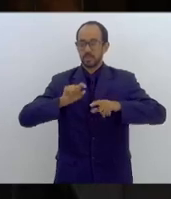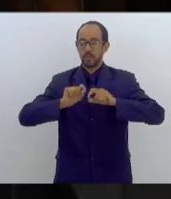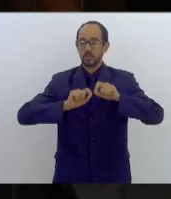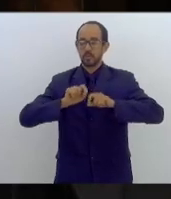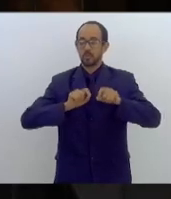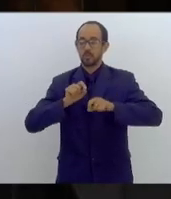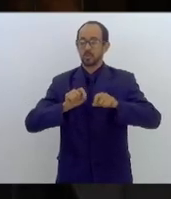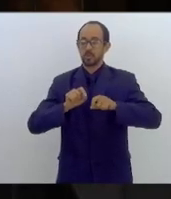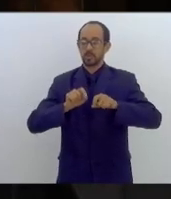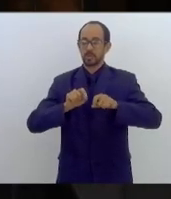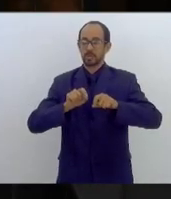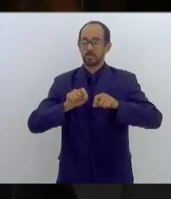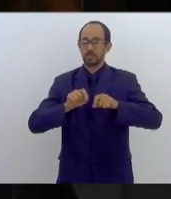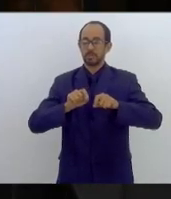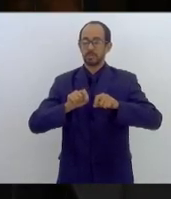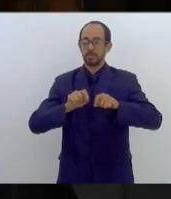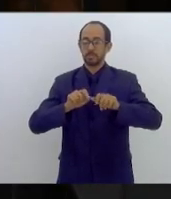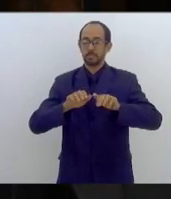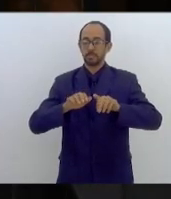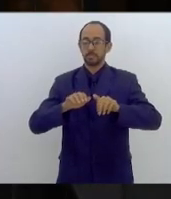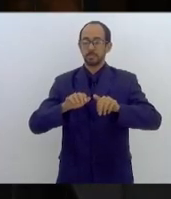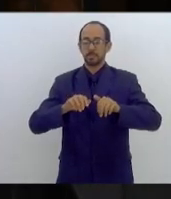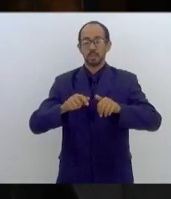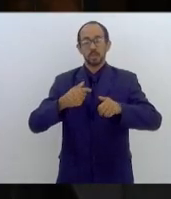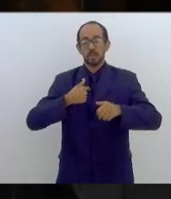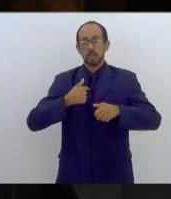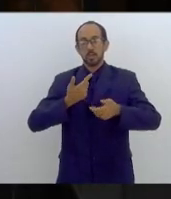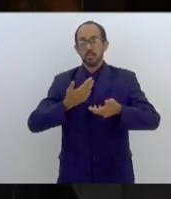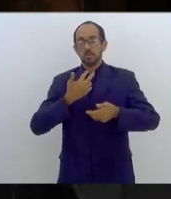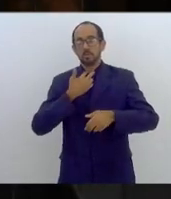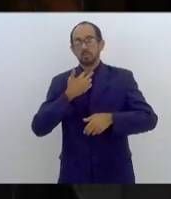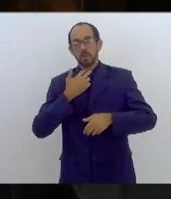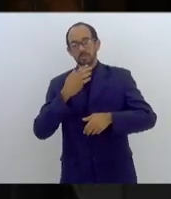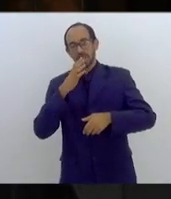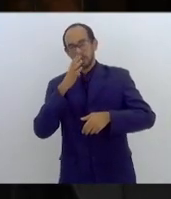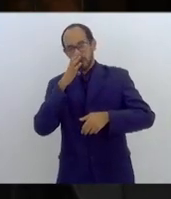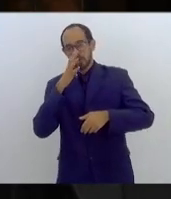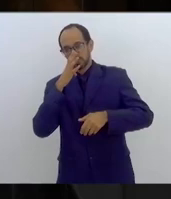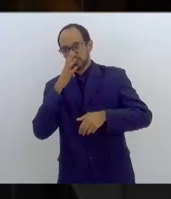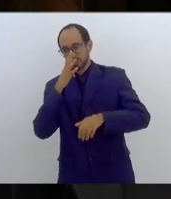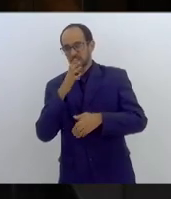enumerá-los, sob o risco de ser grosseiro, de falar de uma pessoa e esquecer outra.